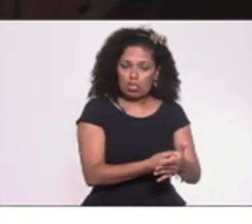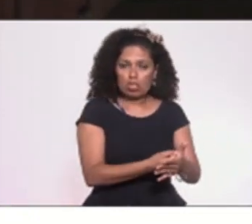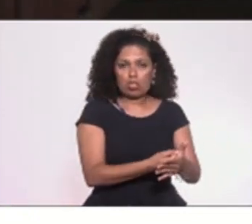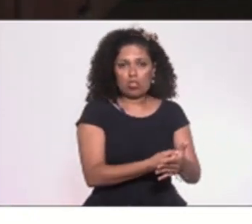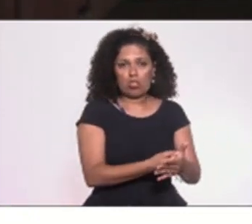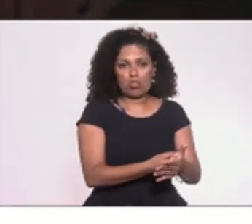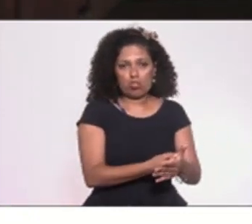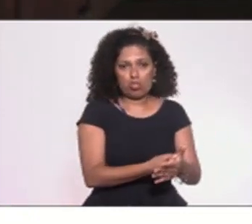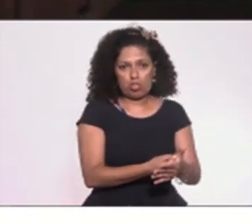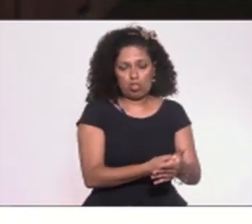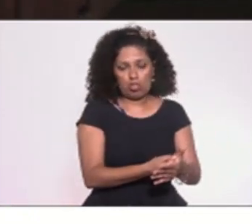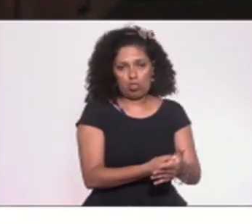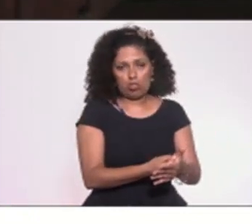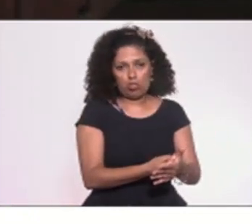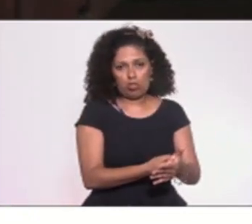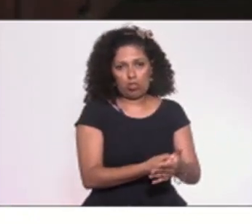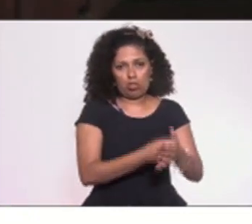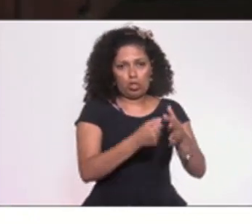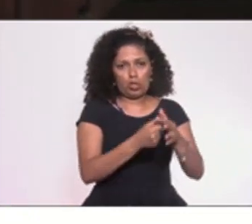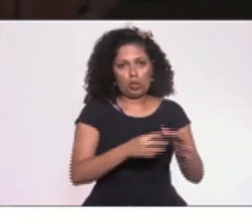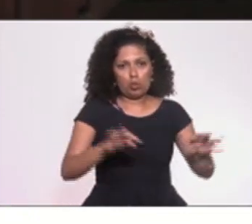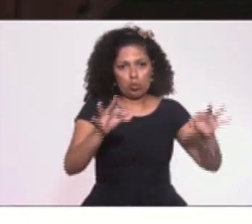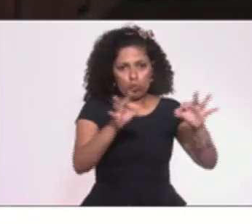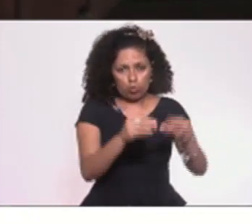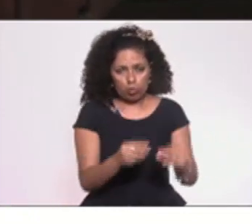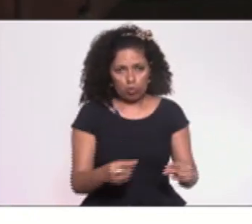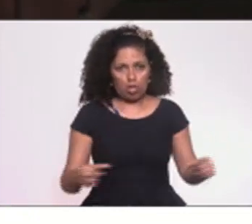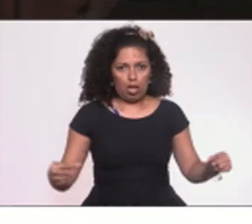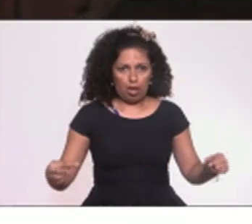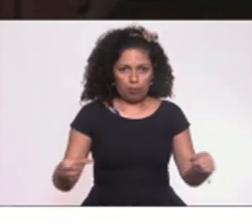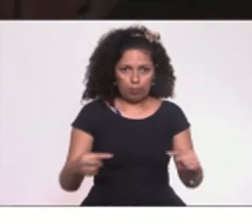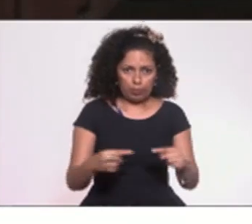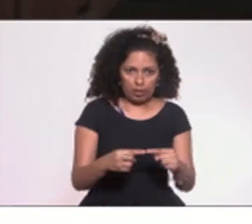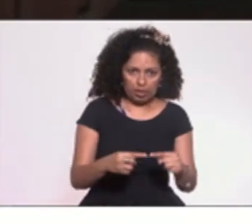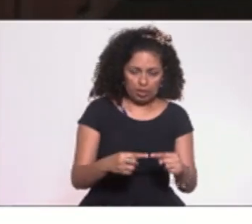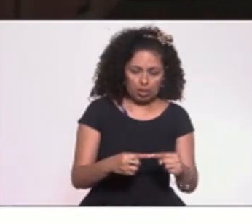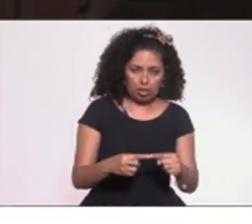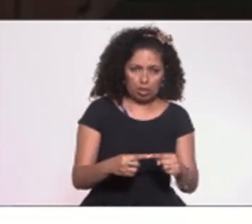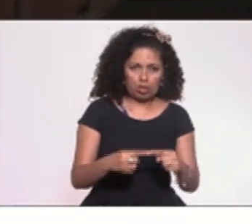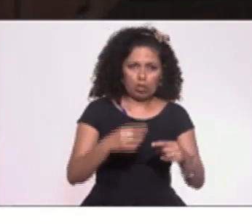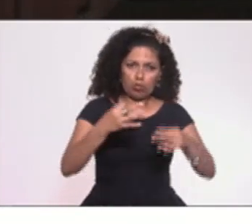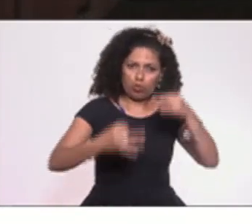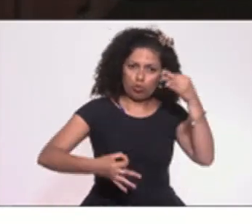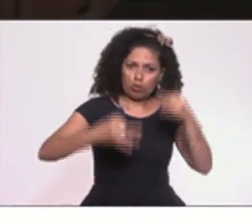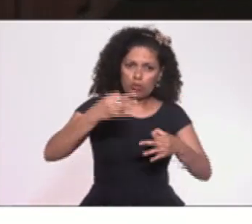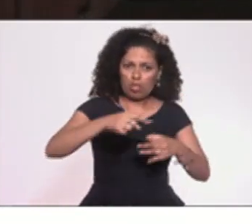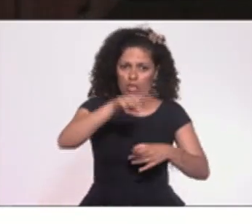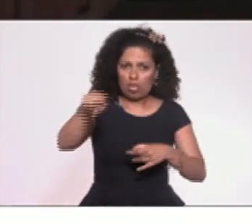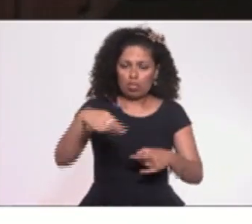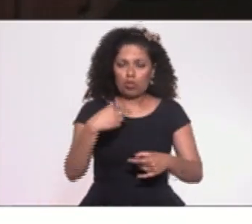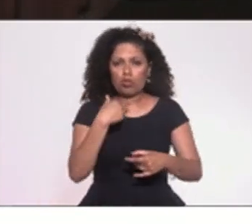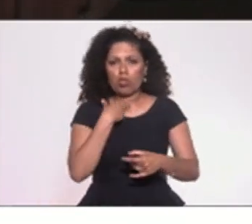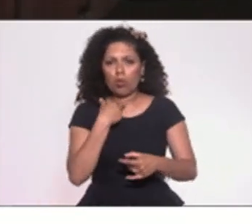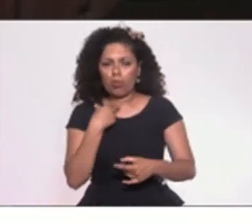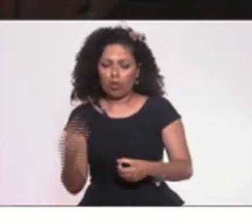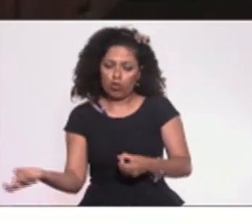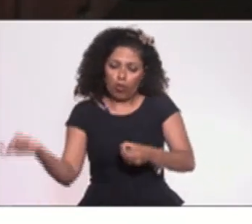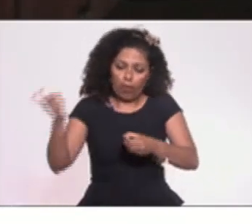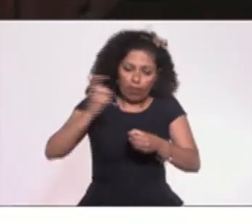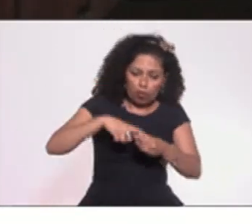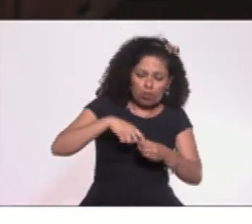forma definitiva, enquanto não houver o trânsito em julgado, eles não poderiam tomar